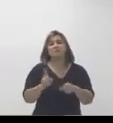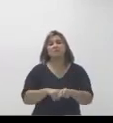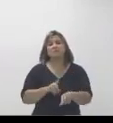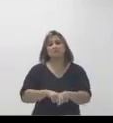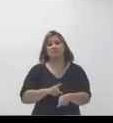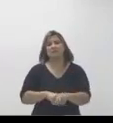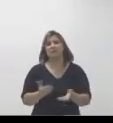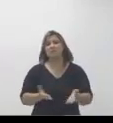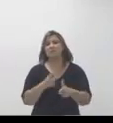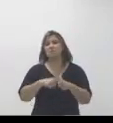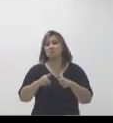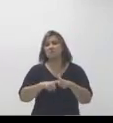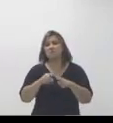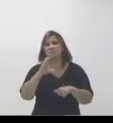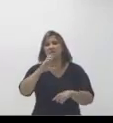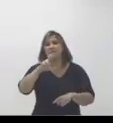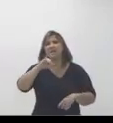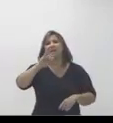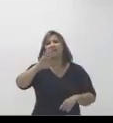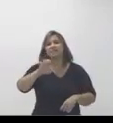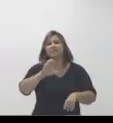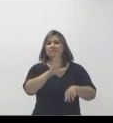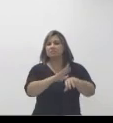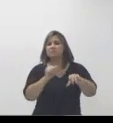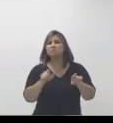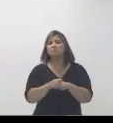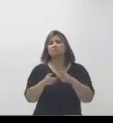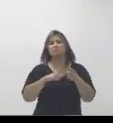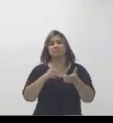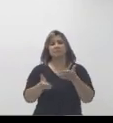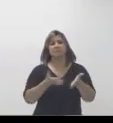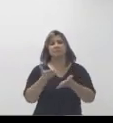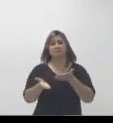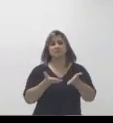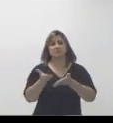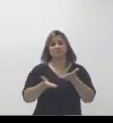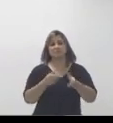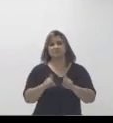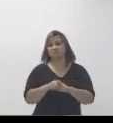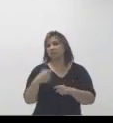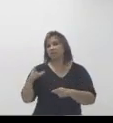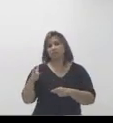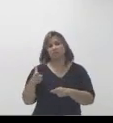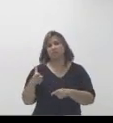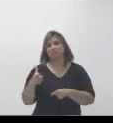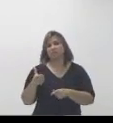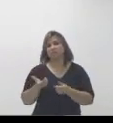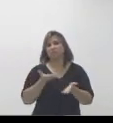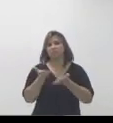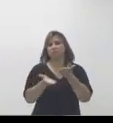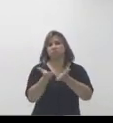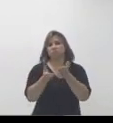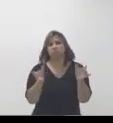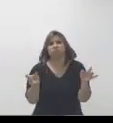numa situação de crise do mais eu acho que as estratégias elas não têm formato e